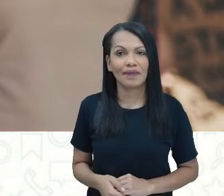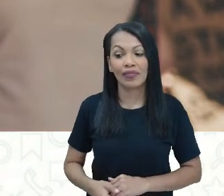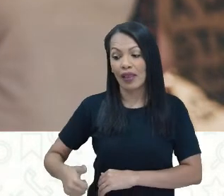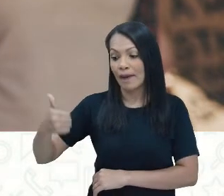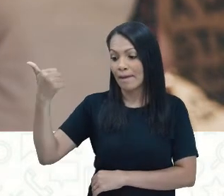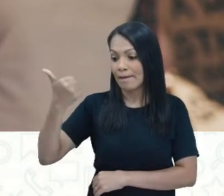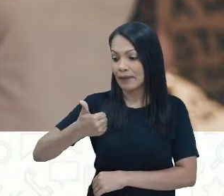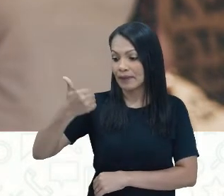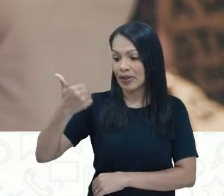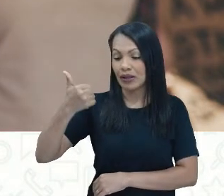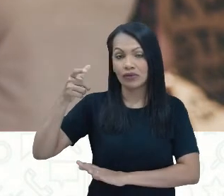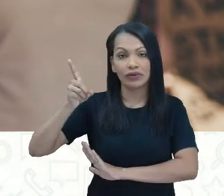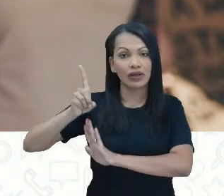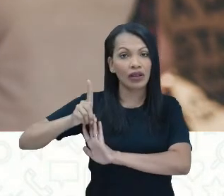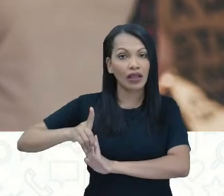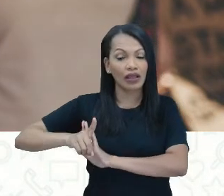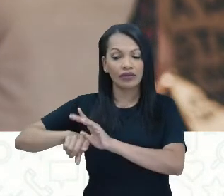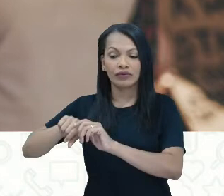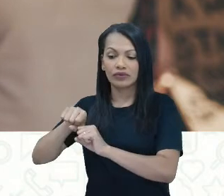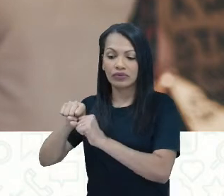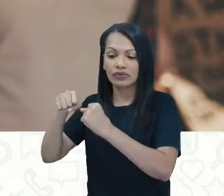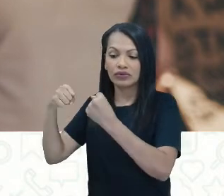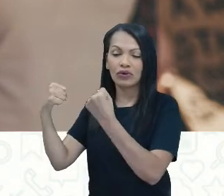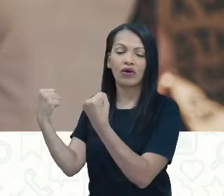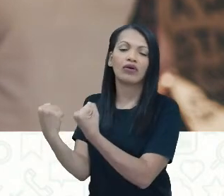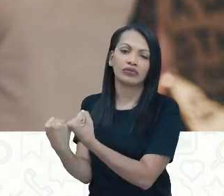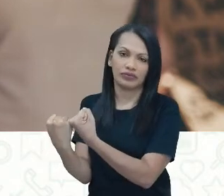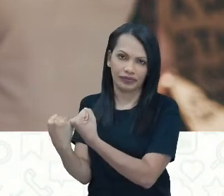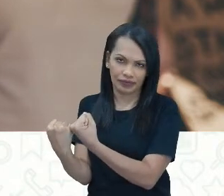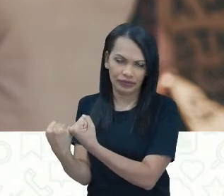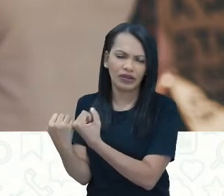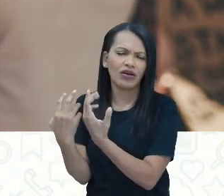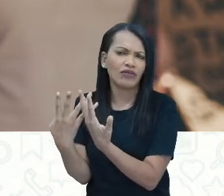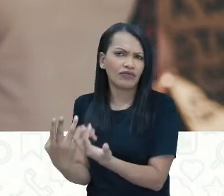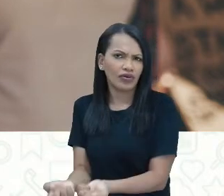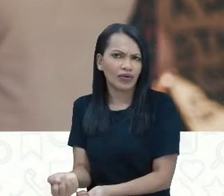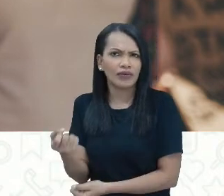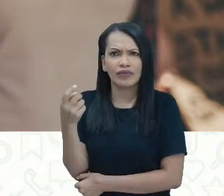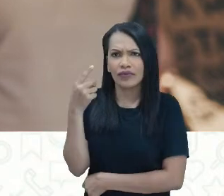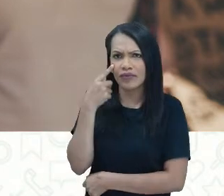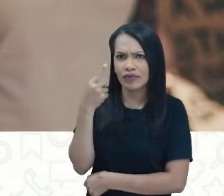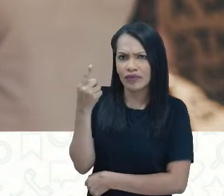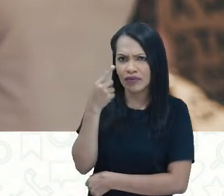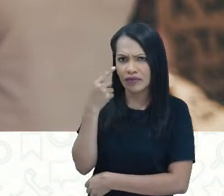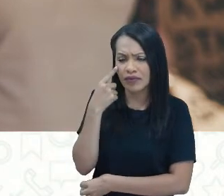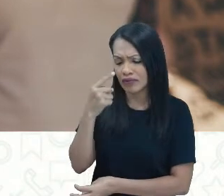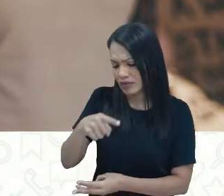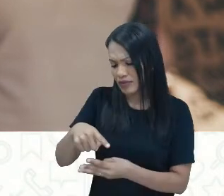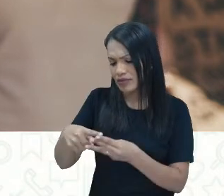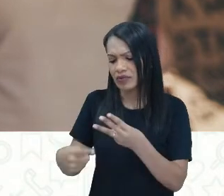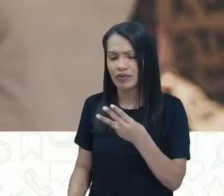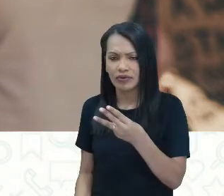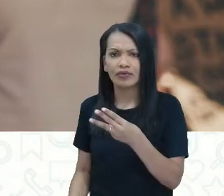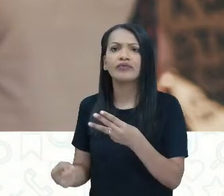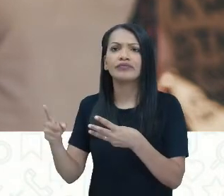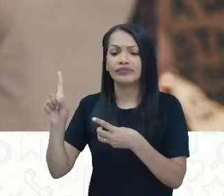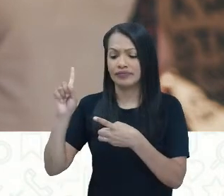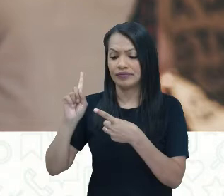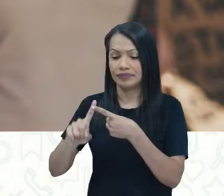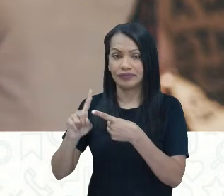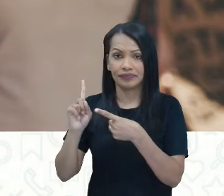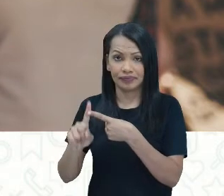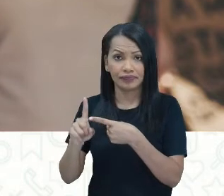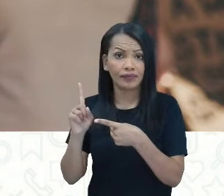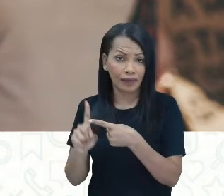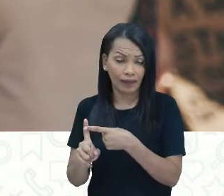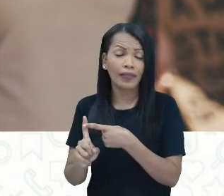direitos sociais, né? Esses direitos que a gente vai abordar aqui, né, esses 3 direitos, eles são direitos que